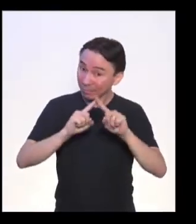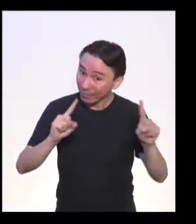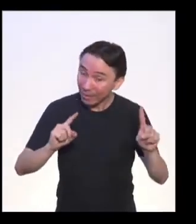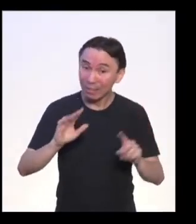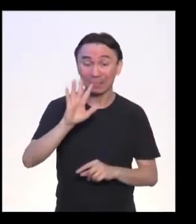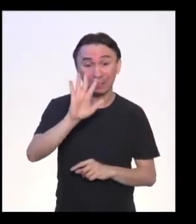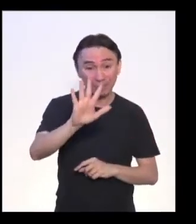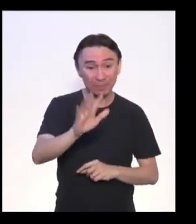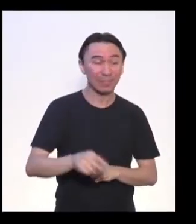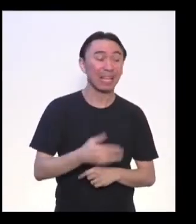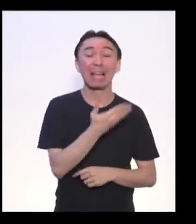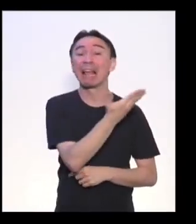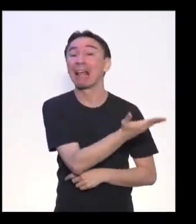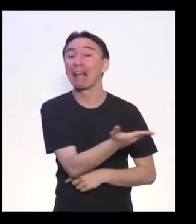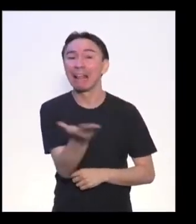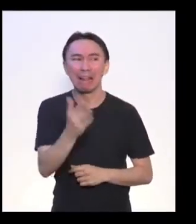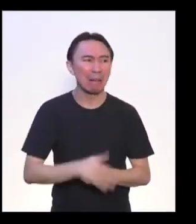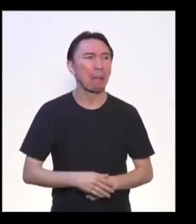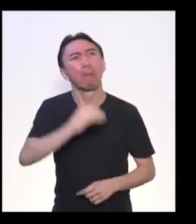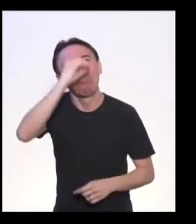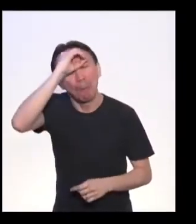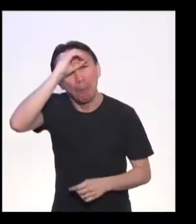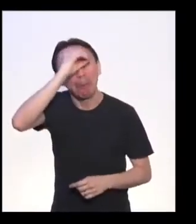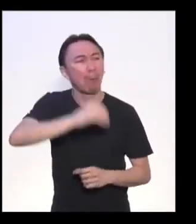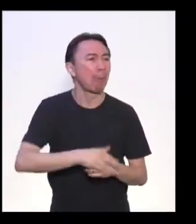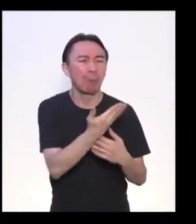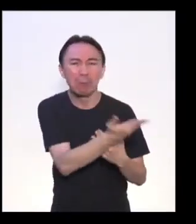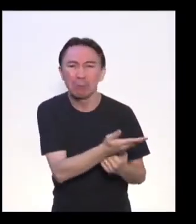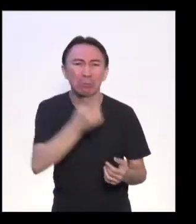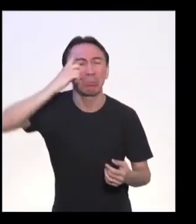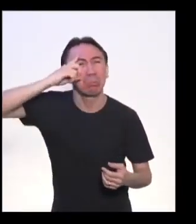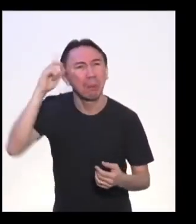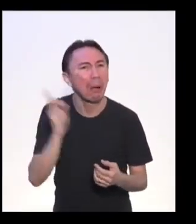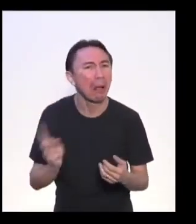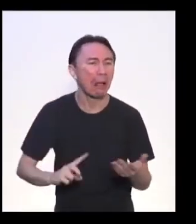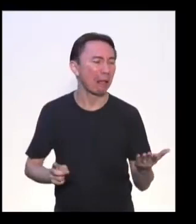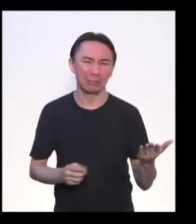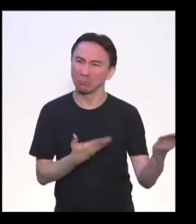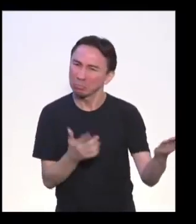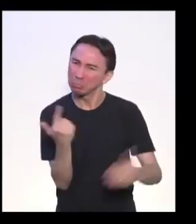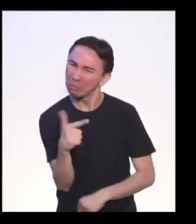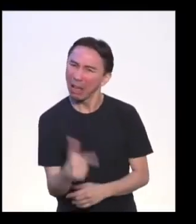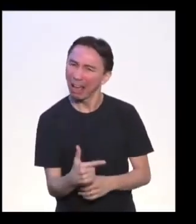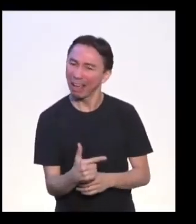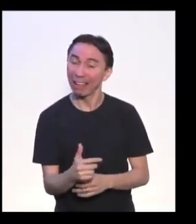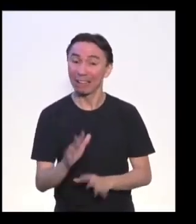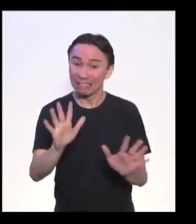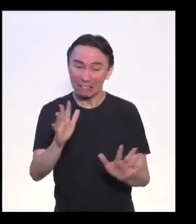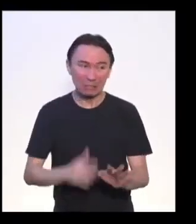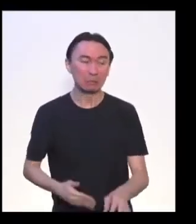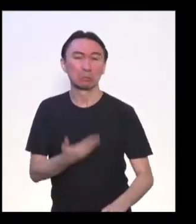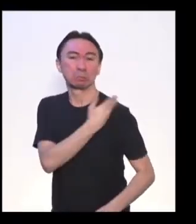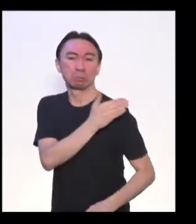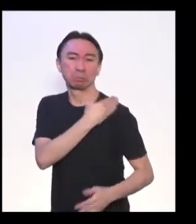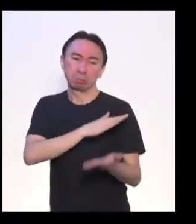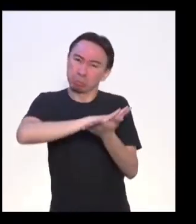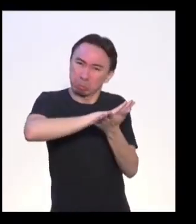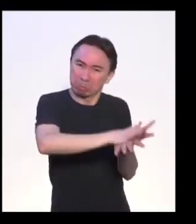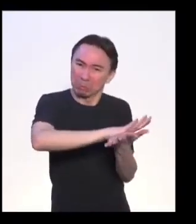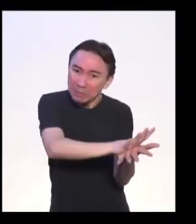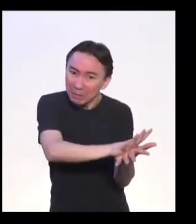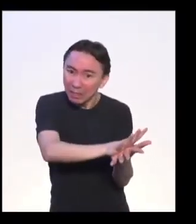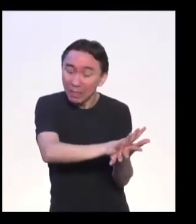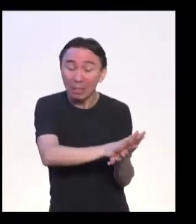que dar a entender que o outro não sabe, não entende, não tem, esse tipo de discriminação